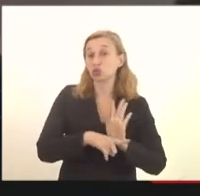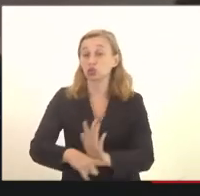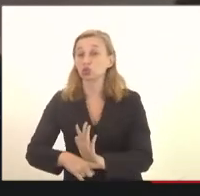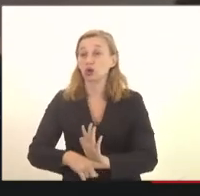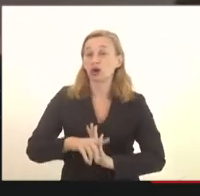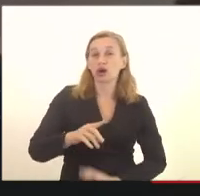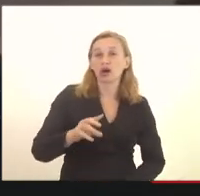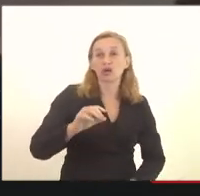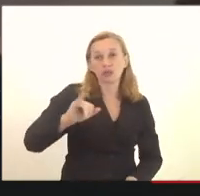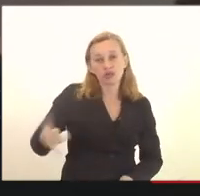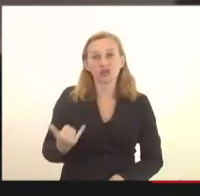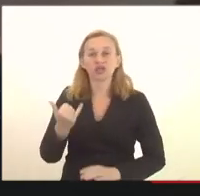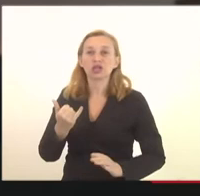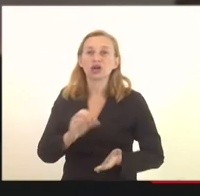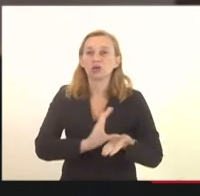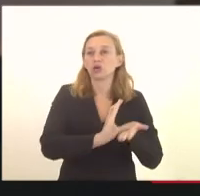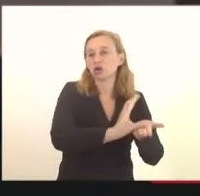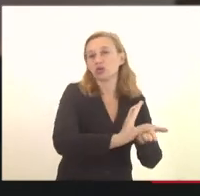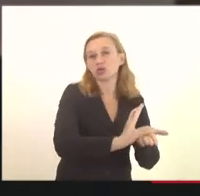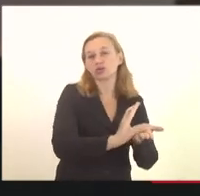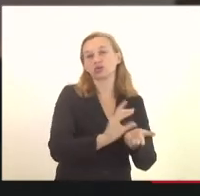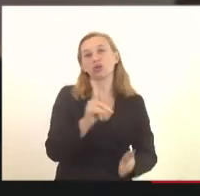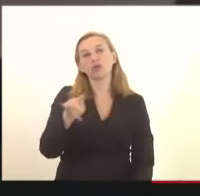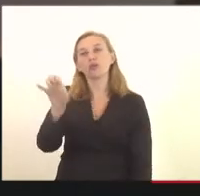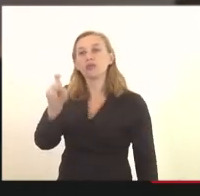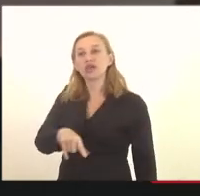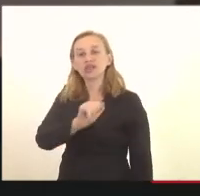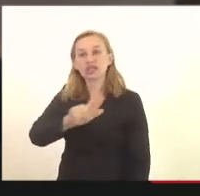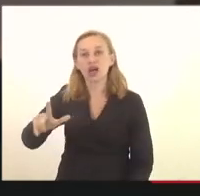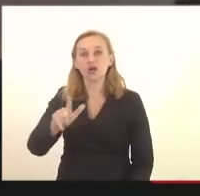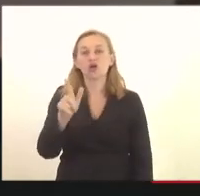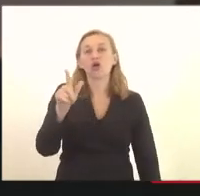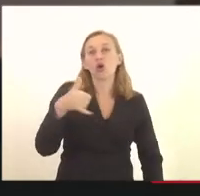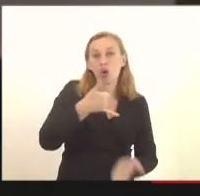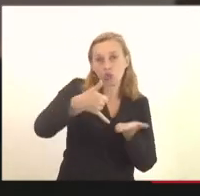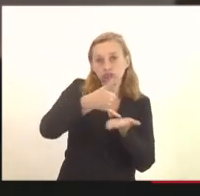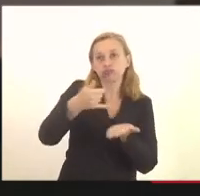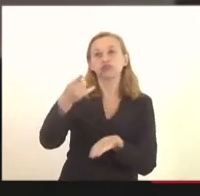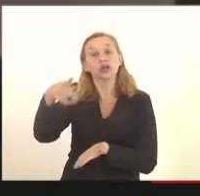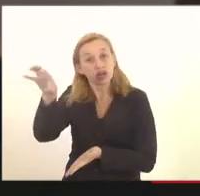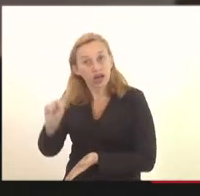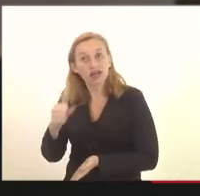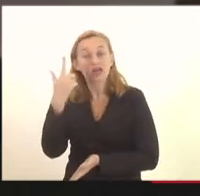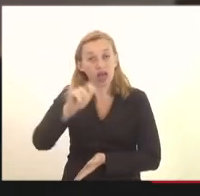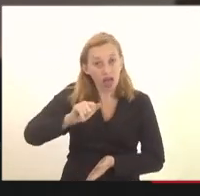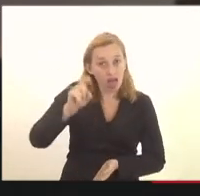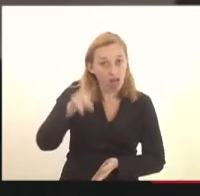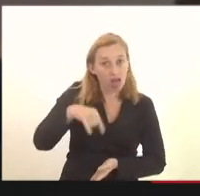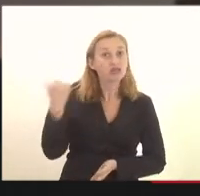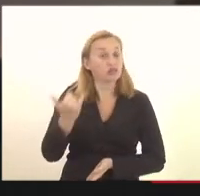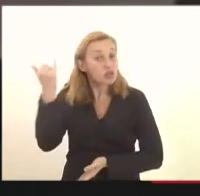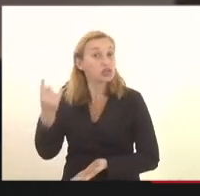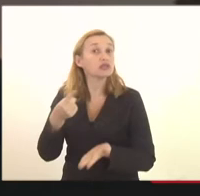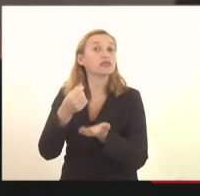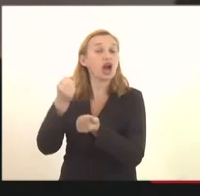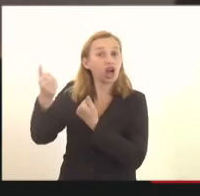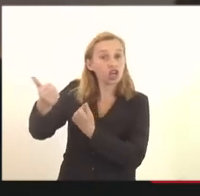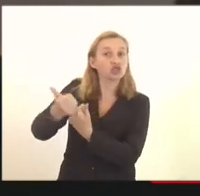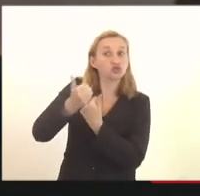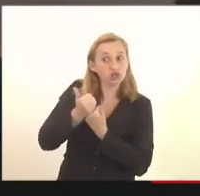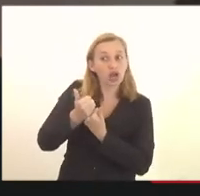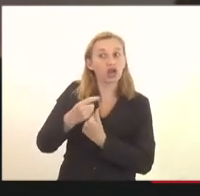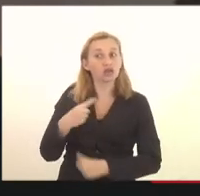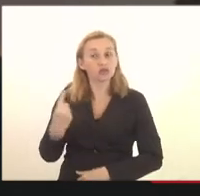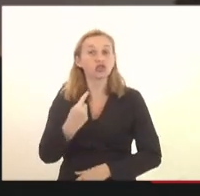recursos do pré-sal na parte de óleo, óleo de boa qualidade, porque isso é muito importante do ponto de vista econômico, para nos ajudar até